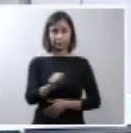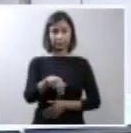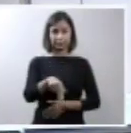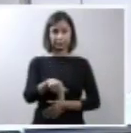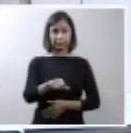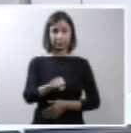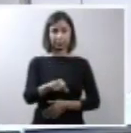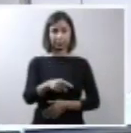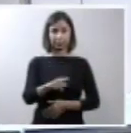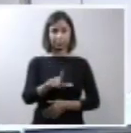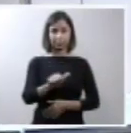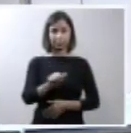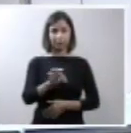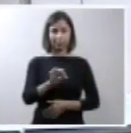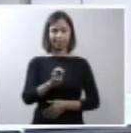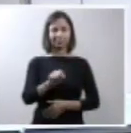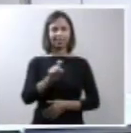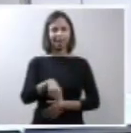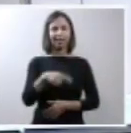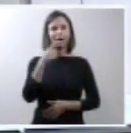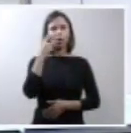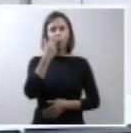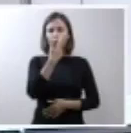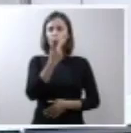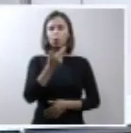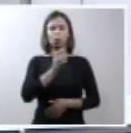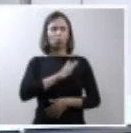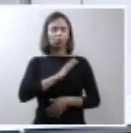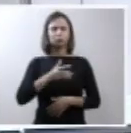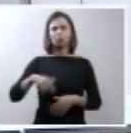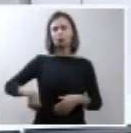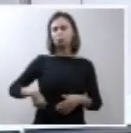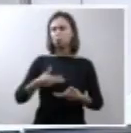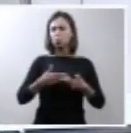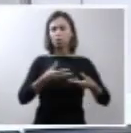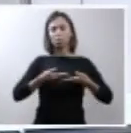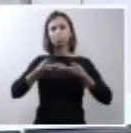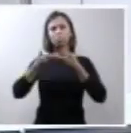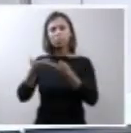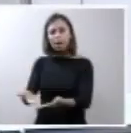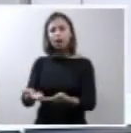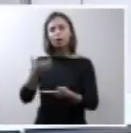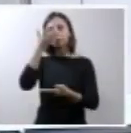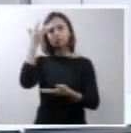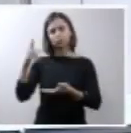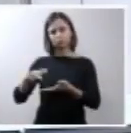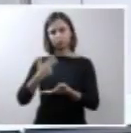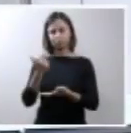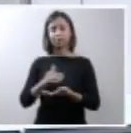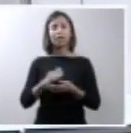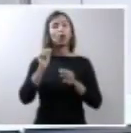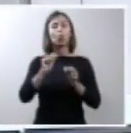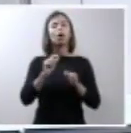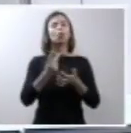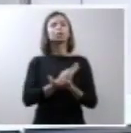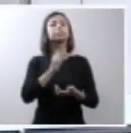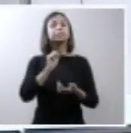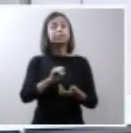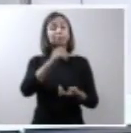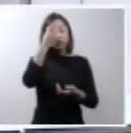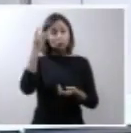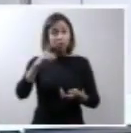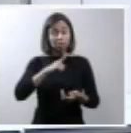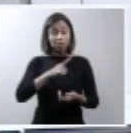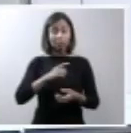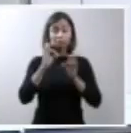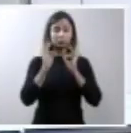9434/97 afirma que o critério para o reconhecimento do óbito é a morte em fálica ou Morte